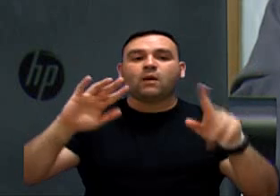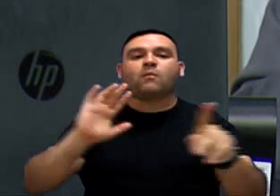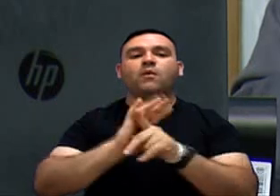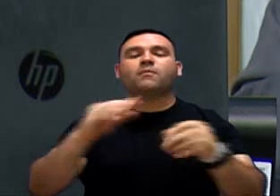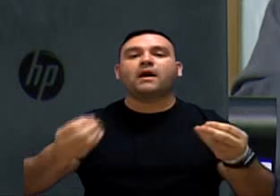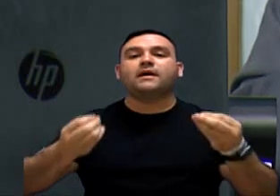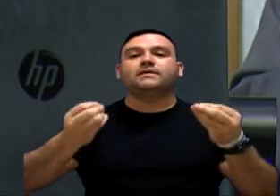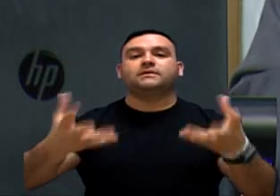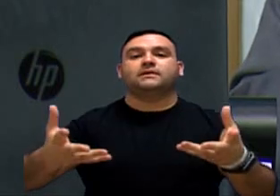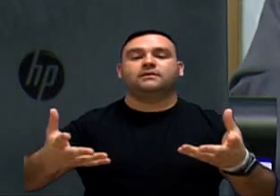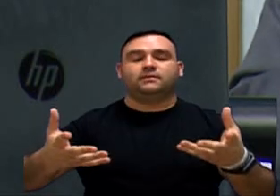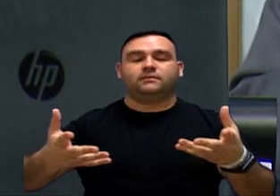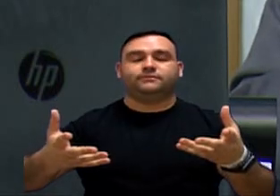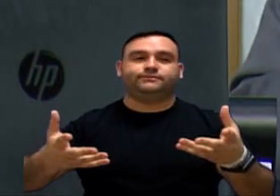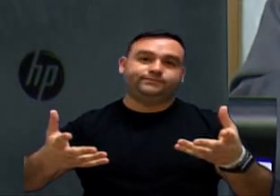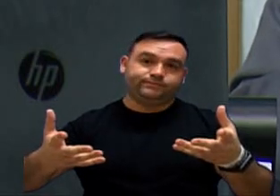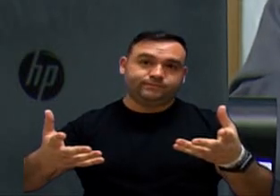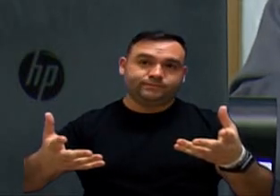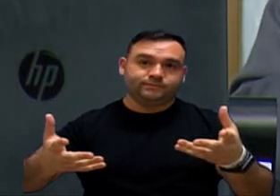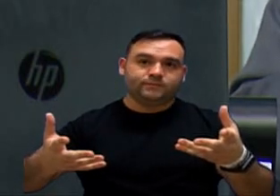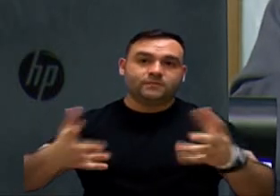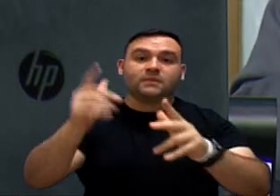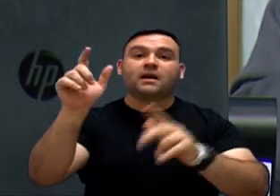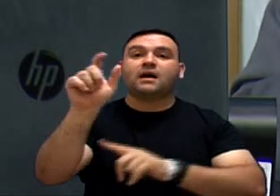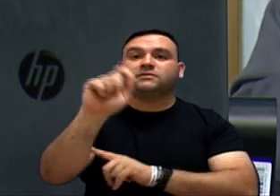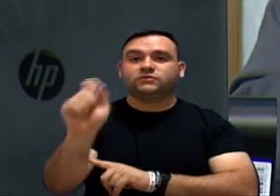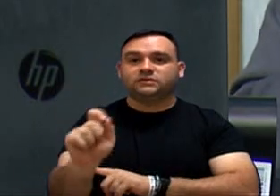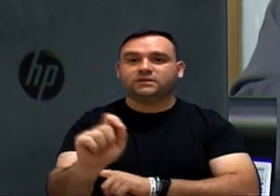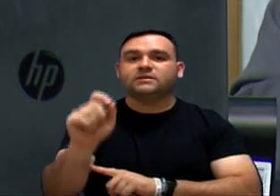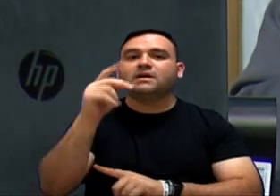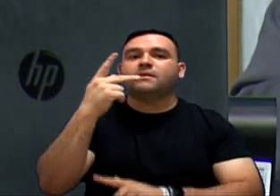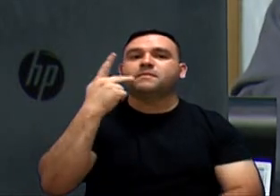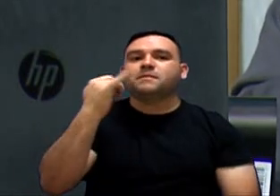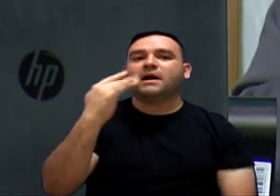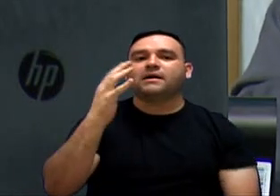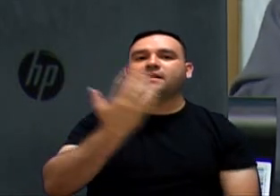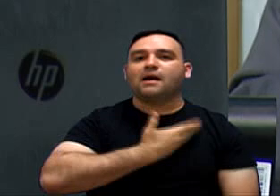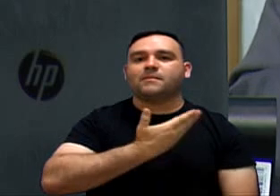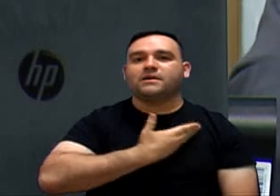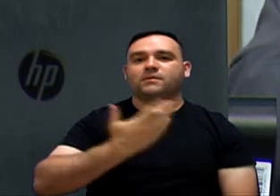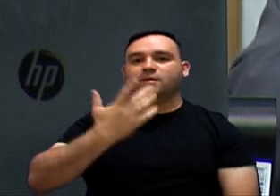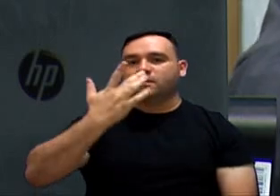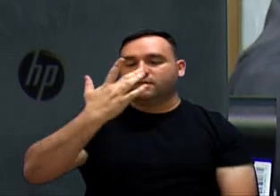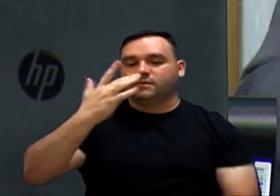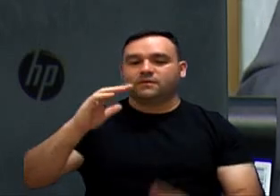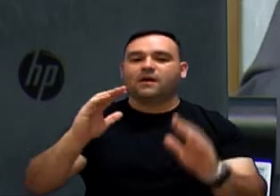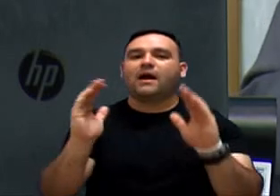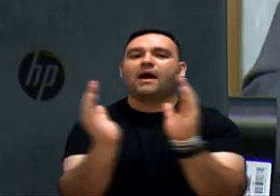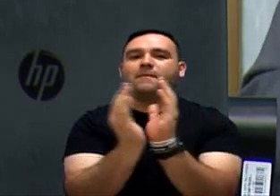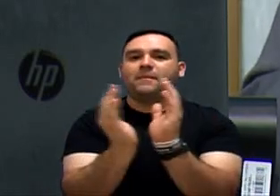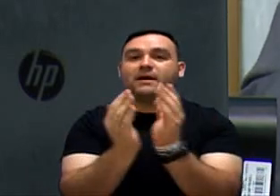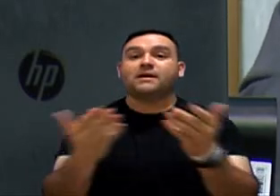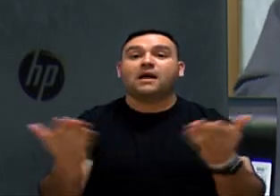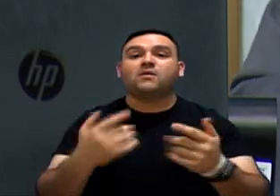sua doação com a Associação de Pais e Amigos, a PAI. Eu coloco em discussão, encerro